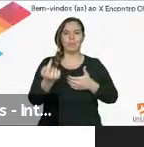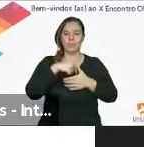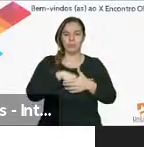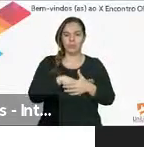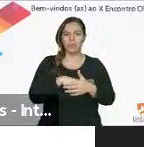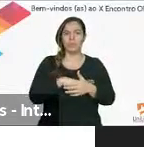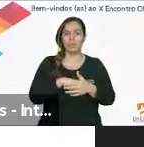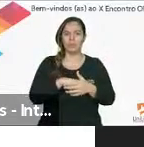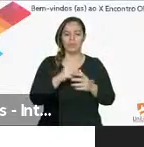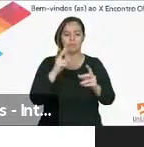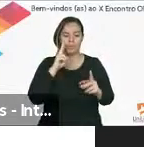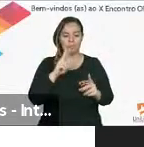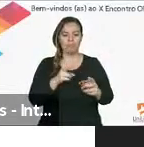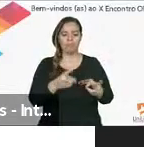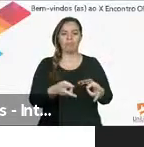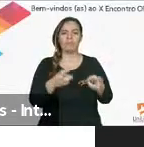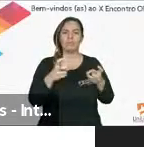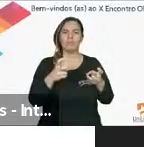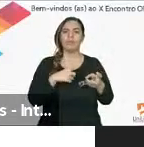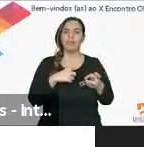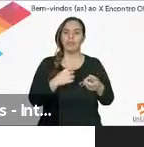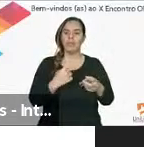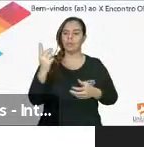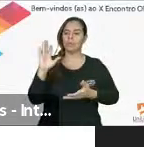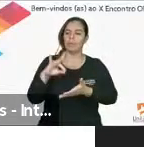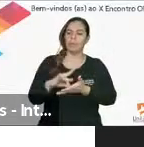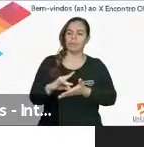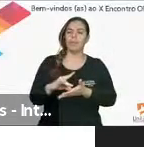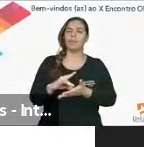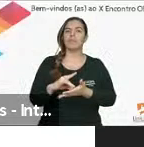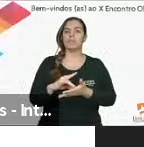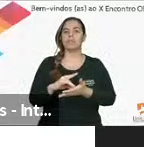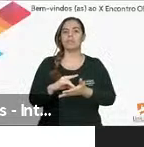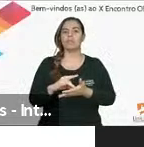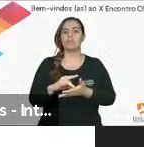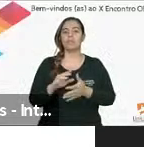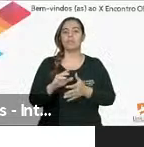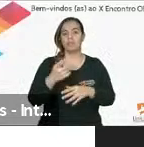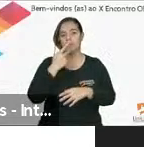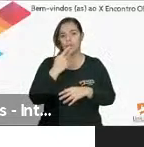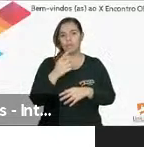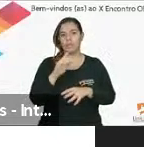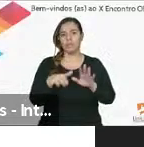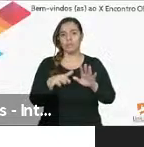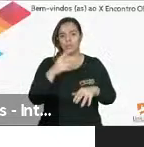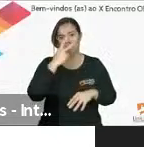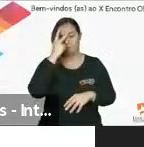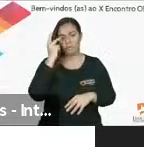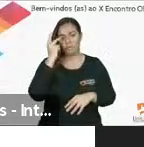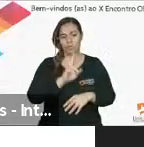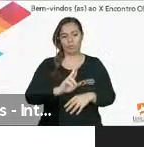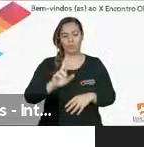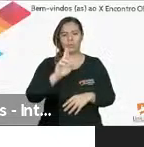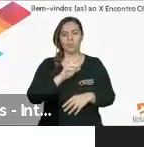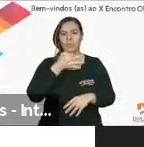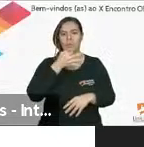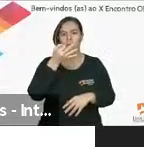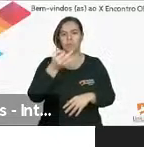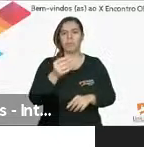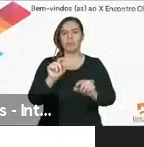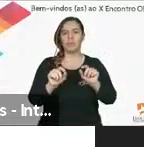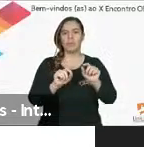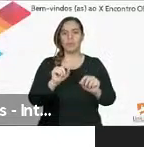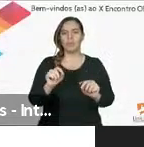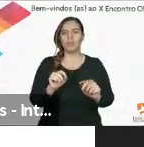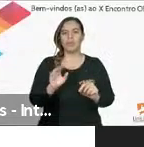essa percepção, existe só uma realidade. E, diga-se de passagem, geralmente as pessoas que usam esse argumento é a